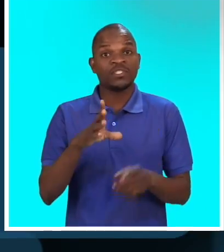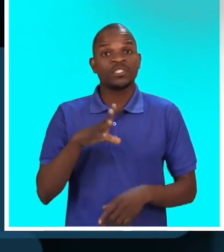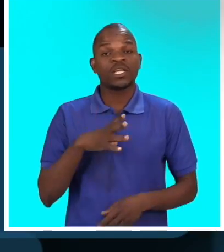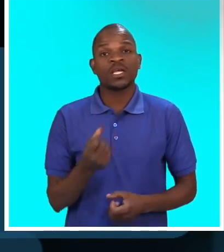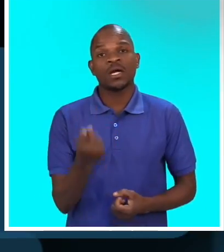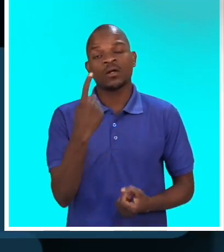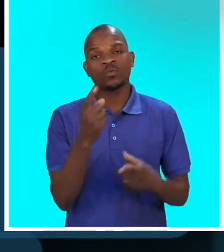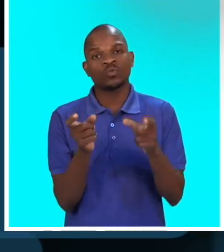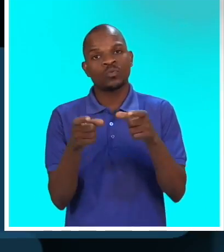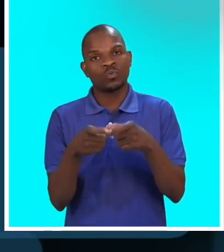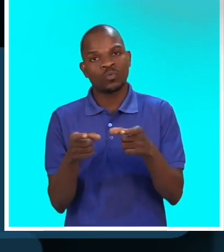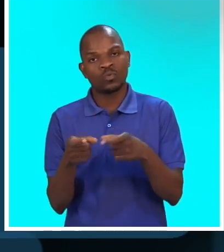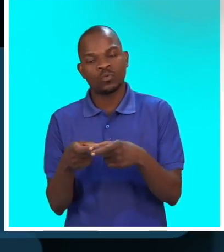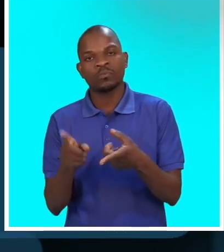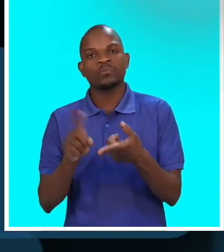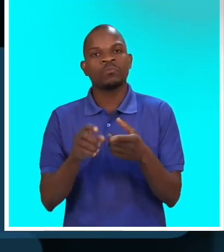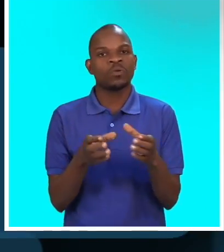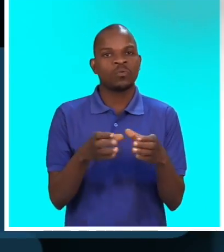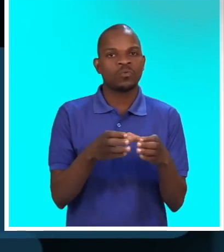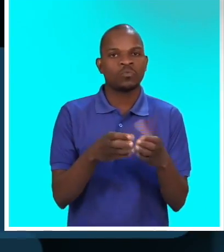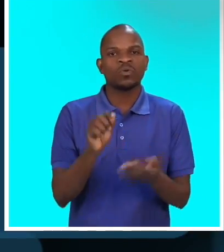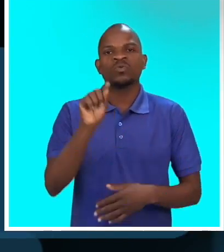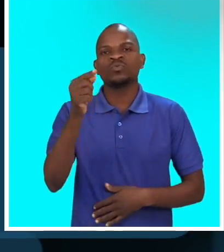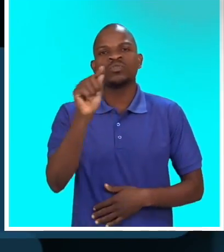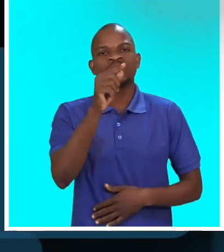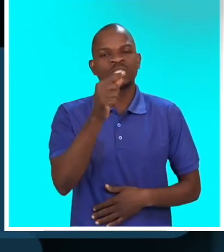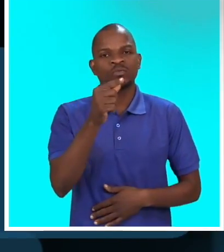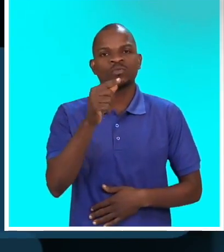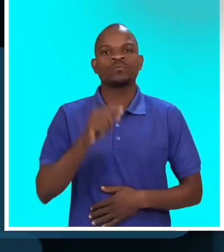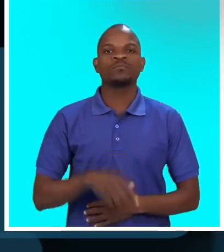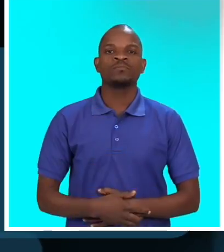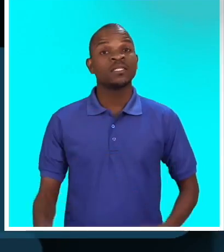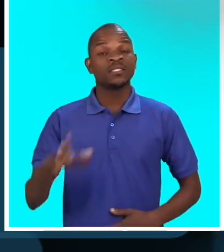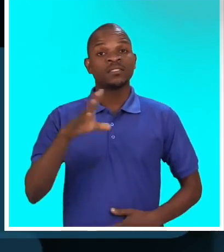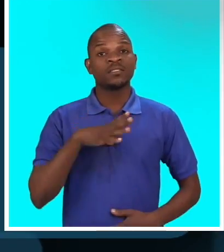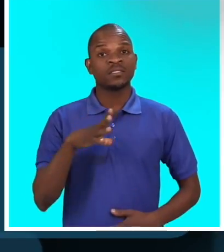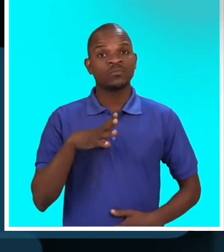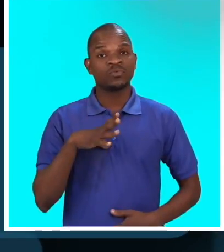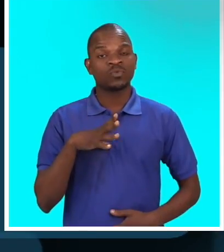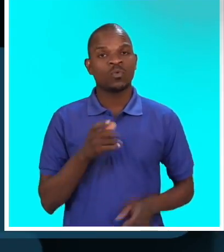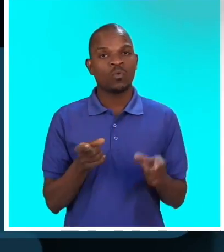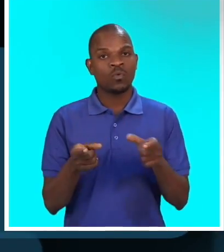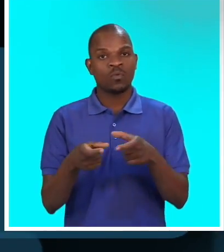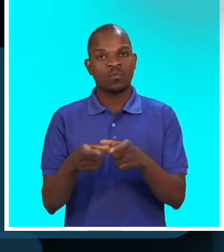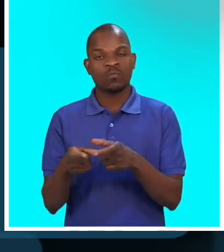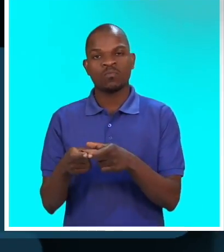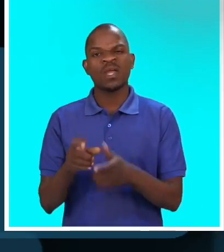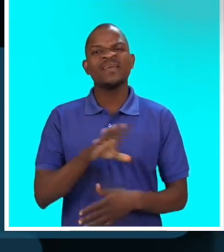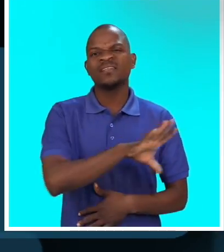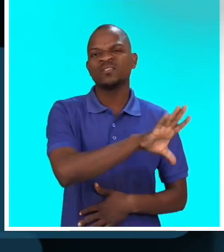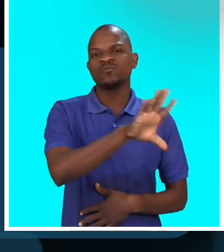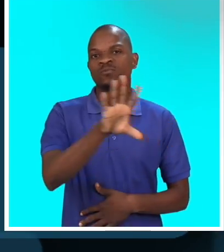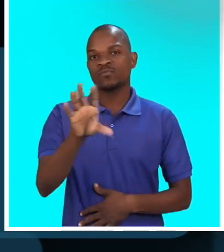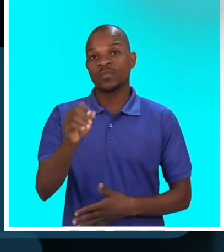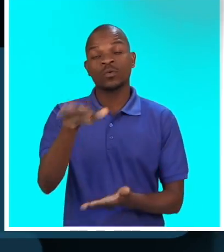alguns núcleos a nível de distritos municipais. Temos núcleos em